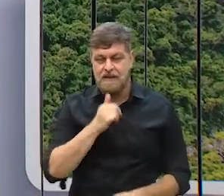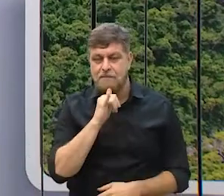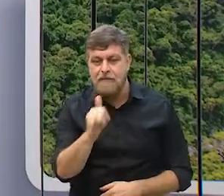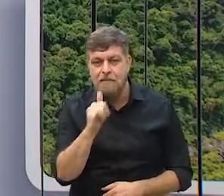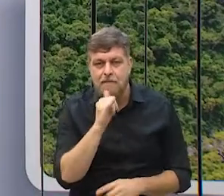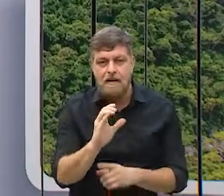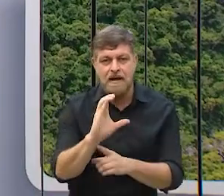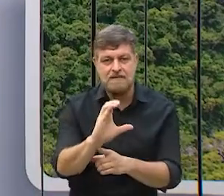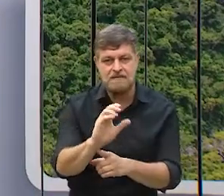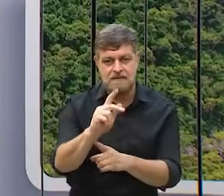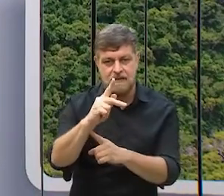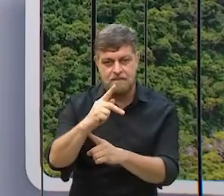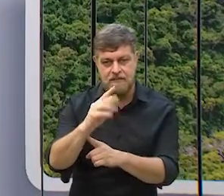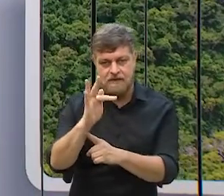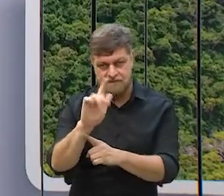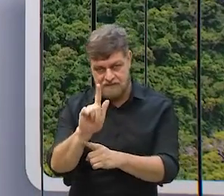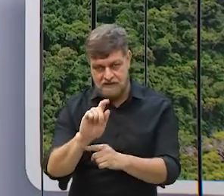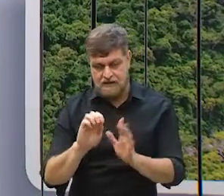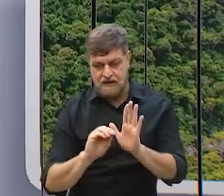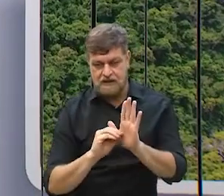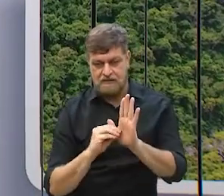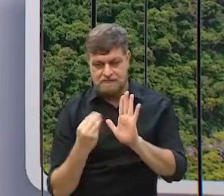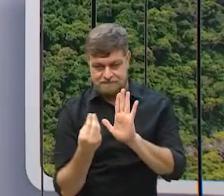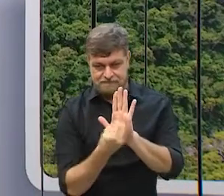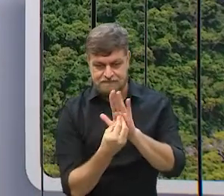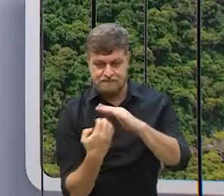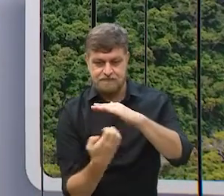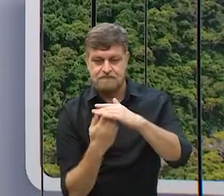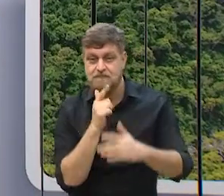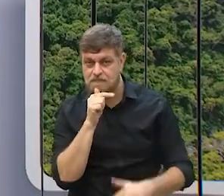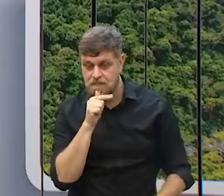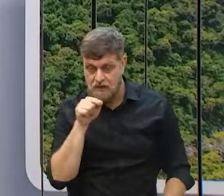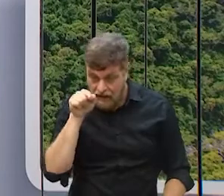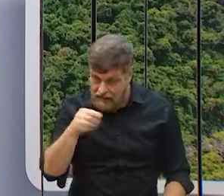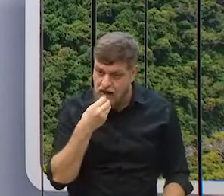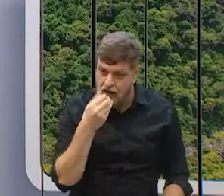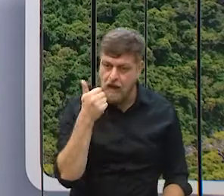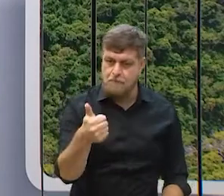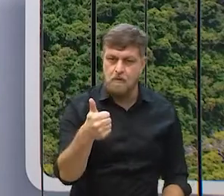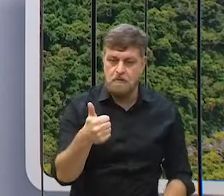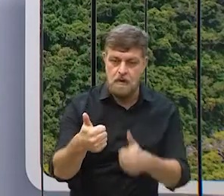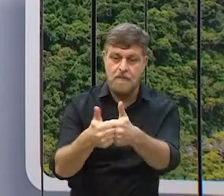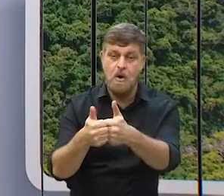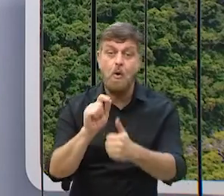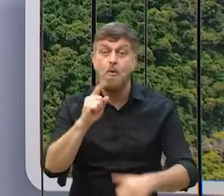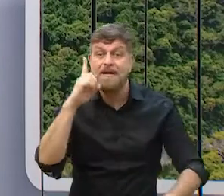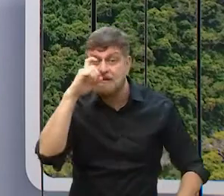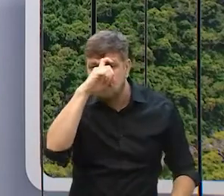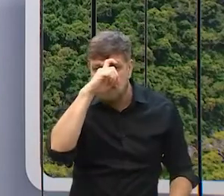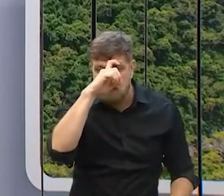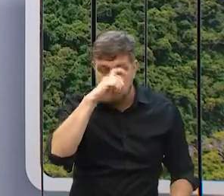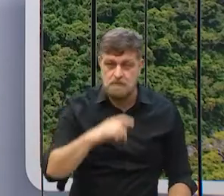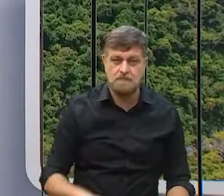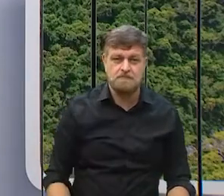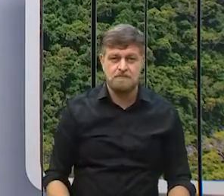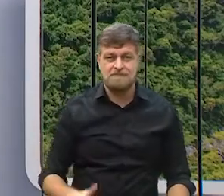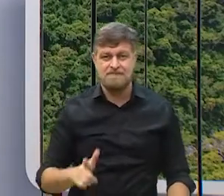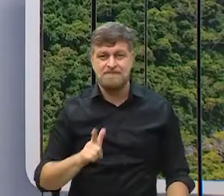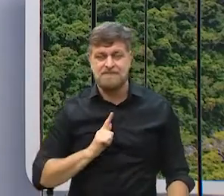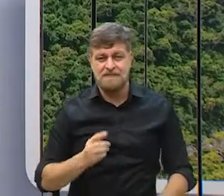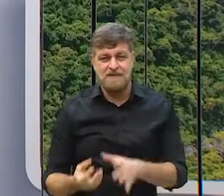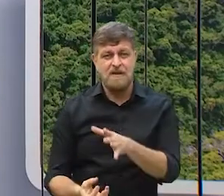CPFL, ter o atendimento da Sanasa, isso é bom. Agora, o que dificulta